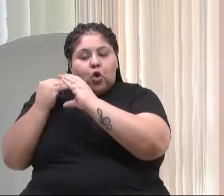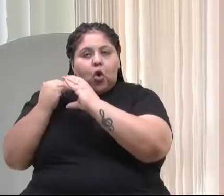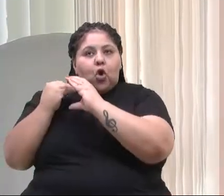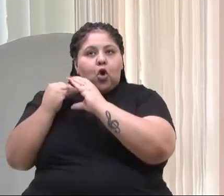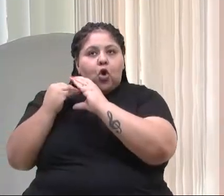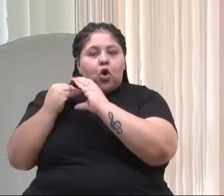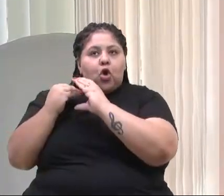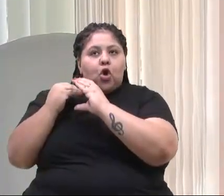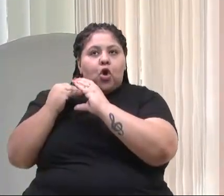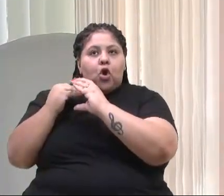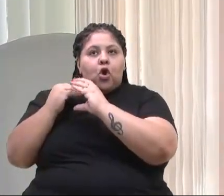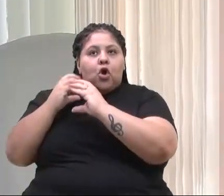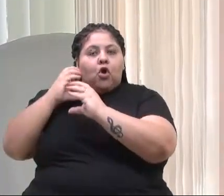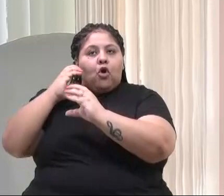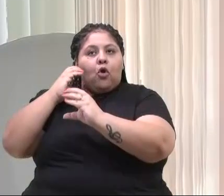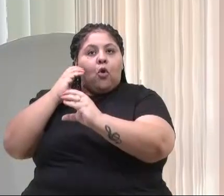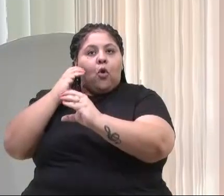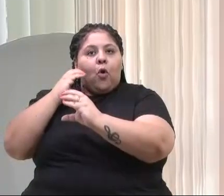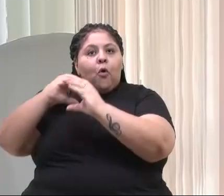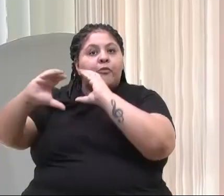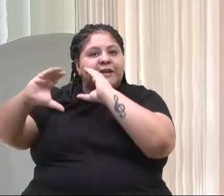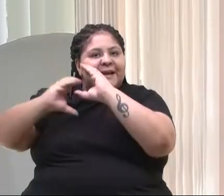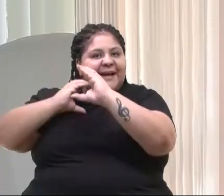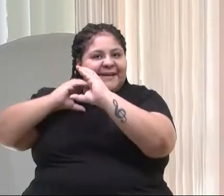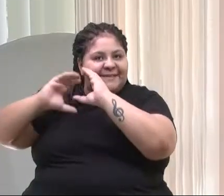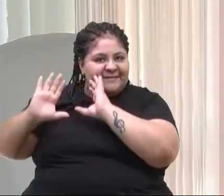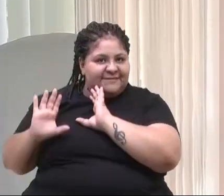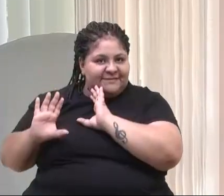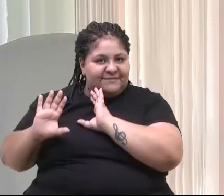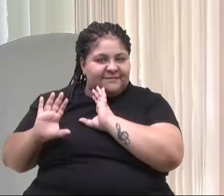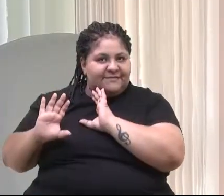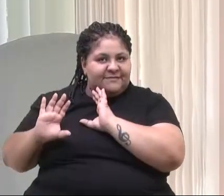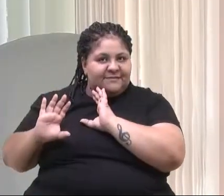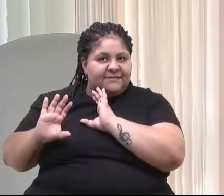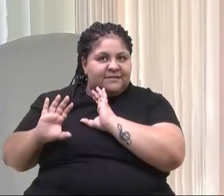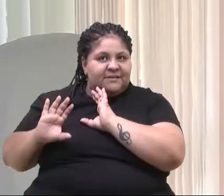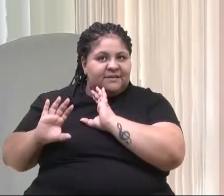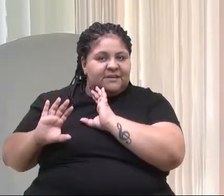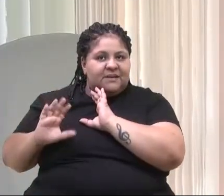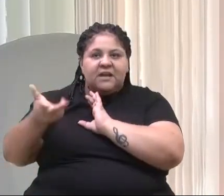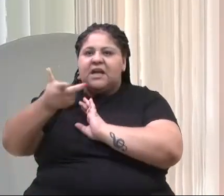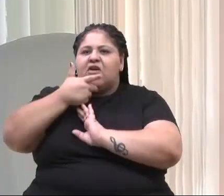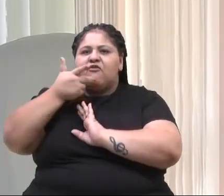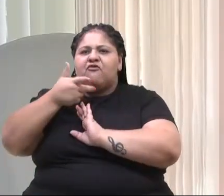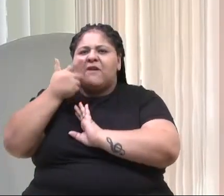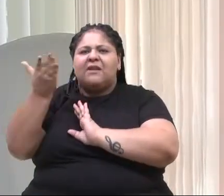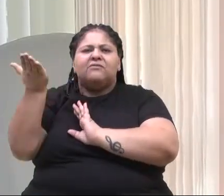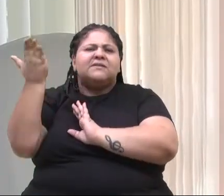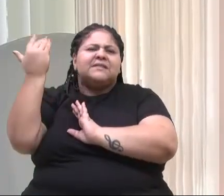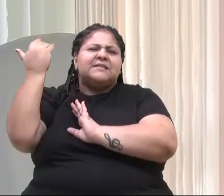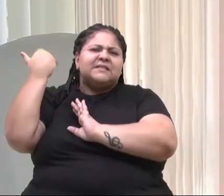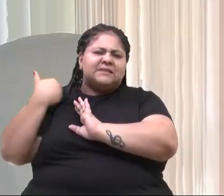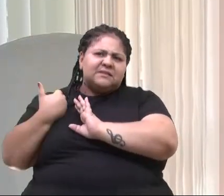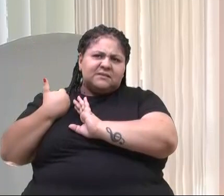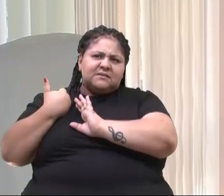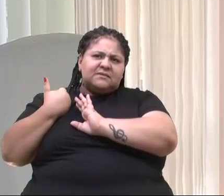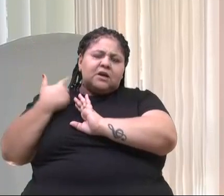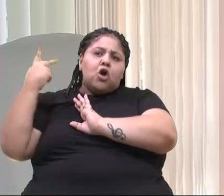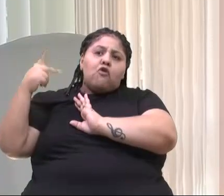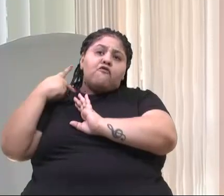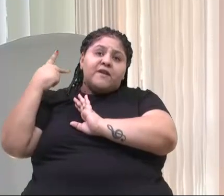gente conversar com os vereadores e informá-los. E isso eu venho fazendo desde o primeiro momento que eu aqui cheguei, e o vereador